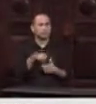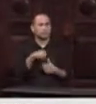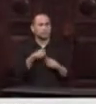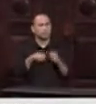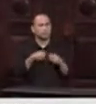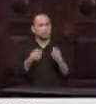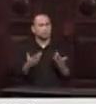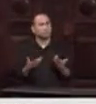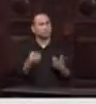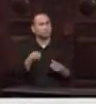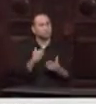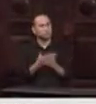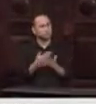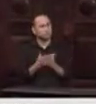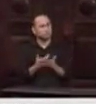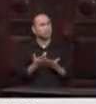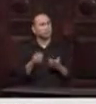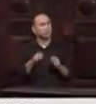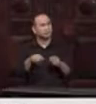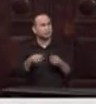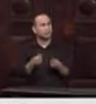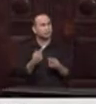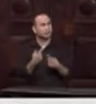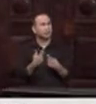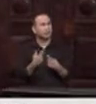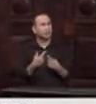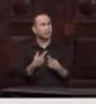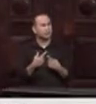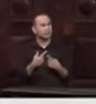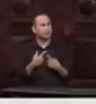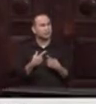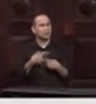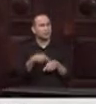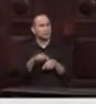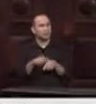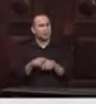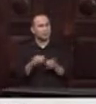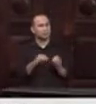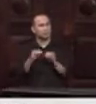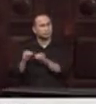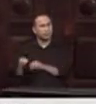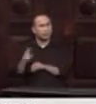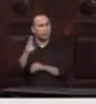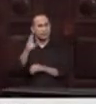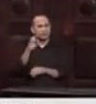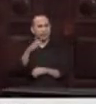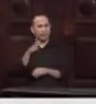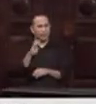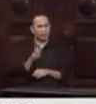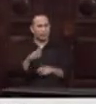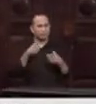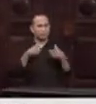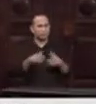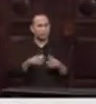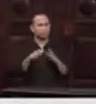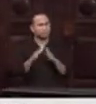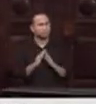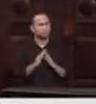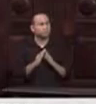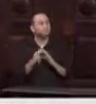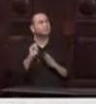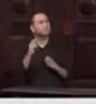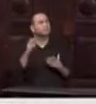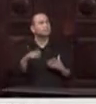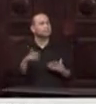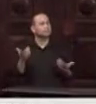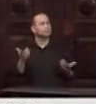eu ainda estou estudando, foi num dado momento transferida para a SEAB, para a Companhia Estadual de Habitação. Qual é a questão? A questão, em primeiro